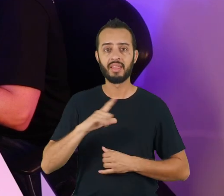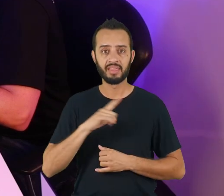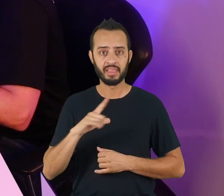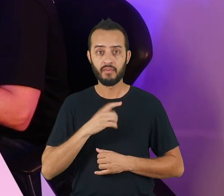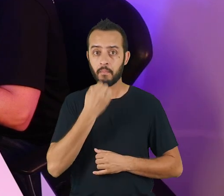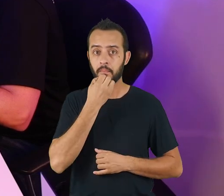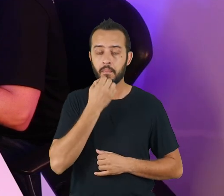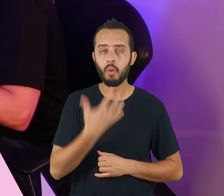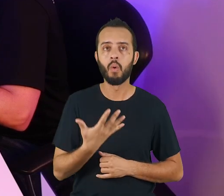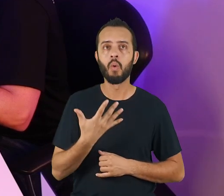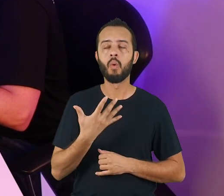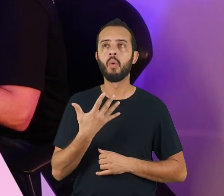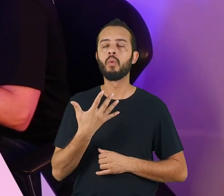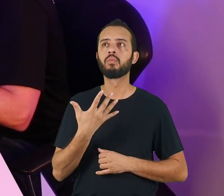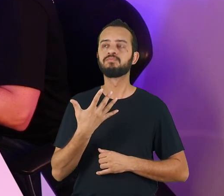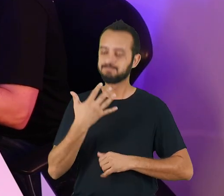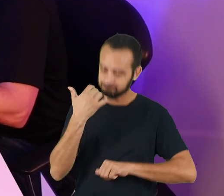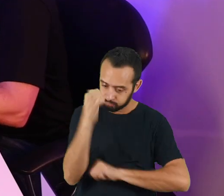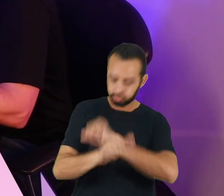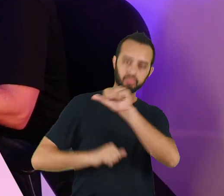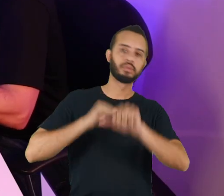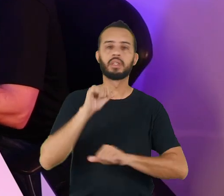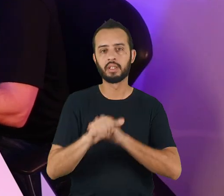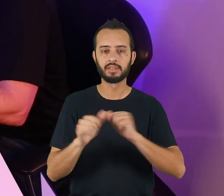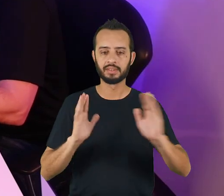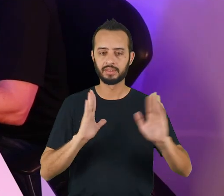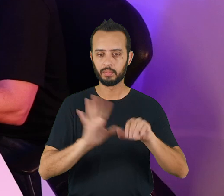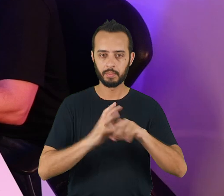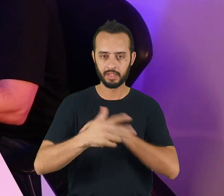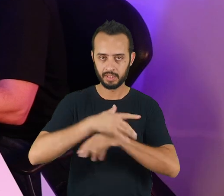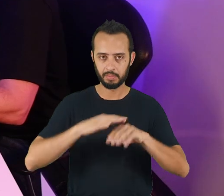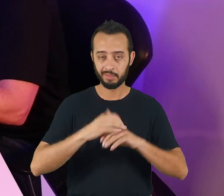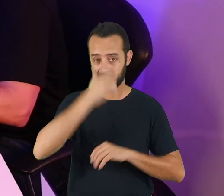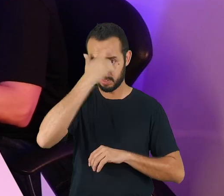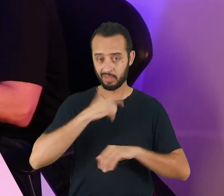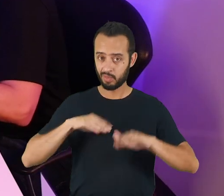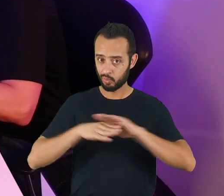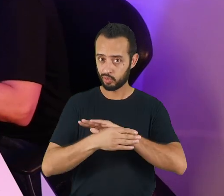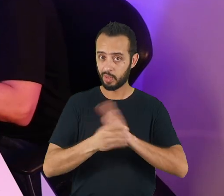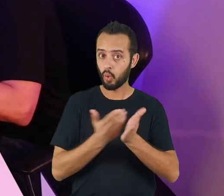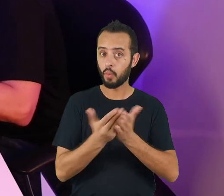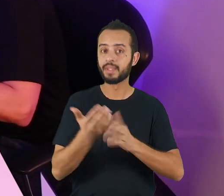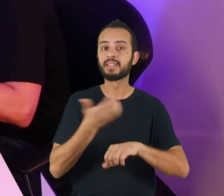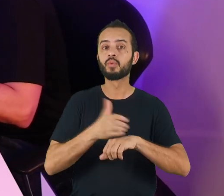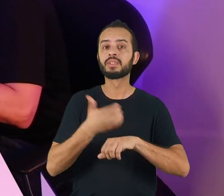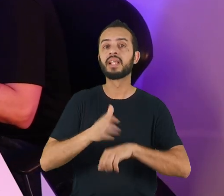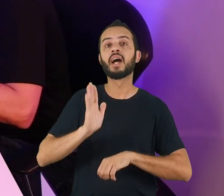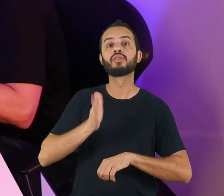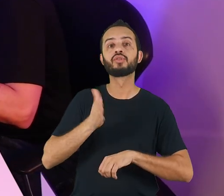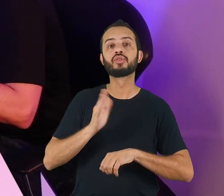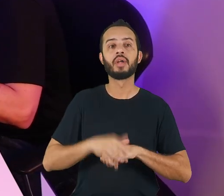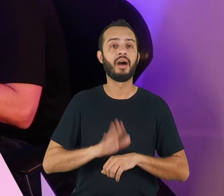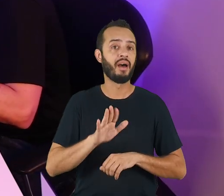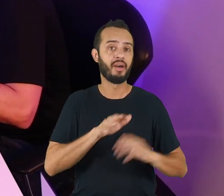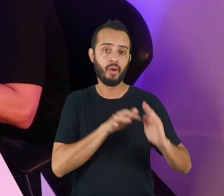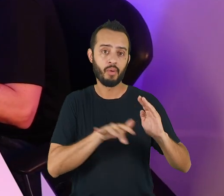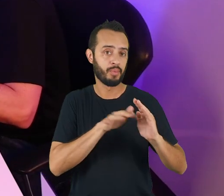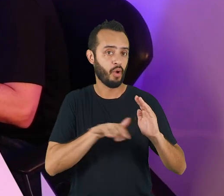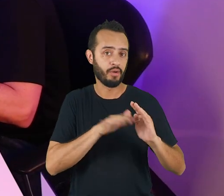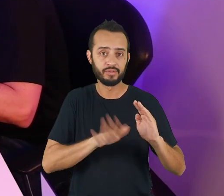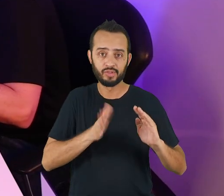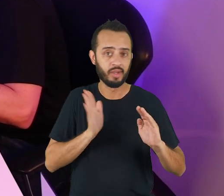teve um bom gigantesco na pandemia então todo mundo já se acostumou entrou eu mesma eu comecei o estágio já foi o meu Office já